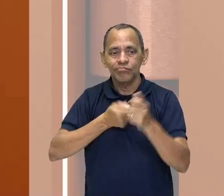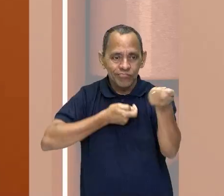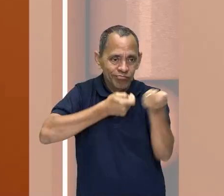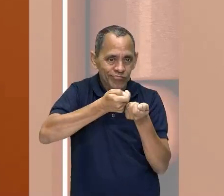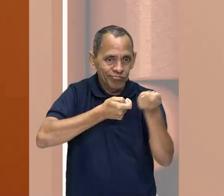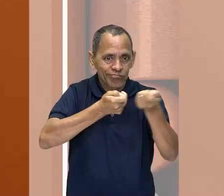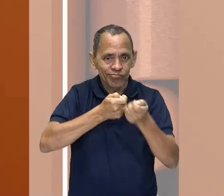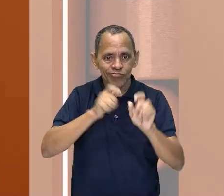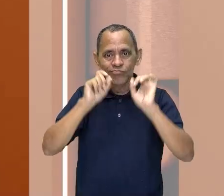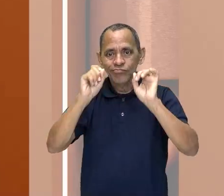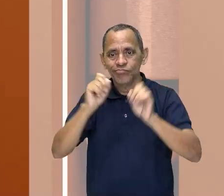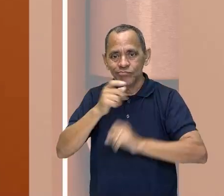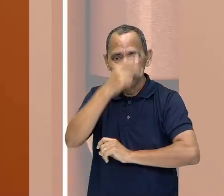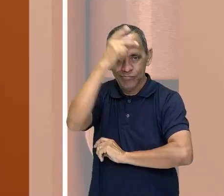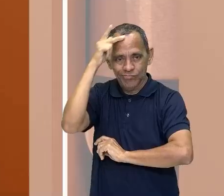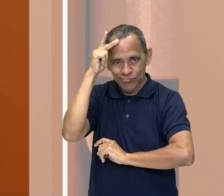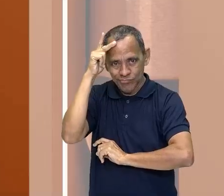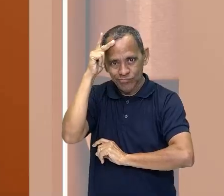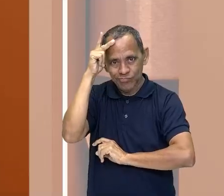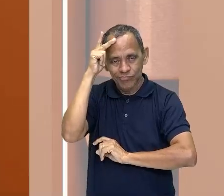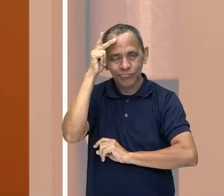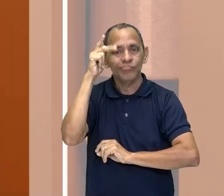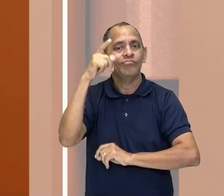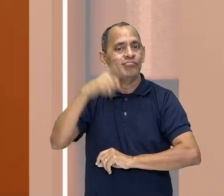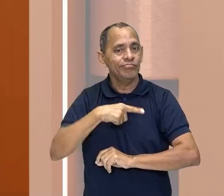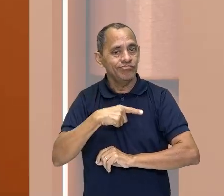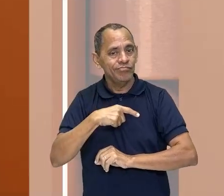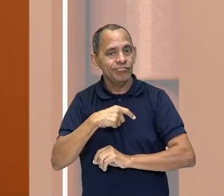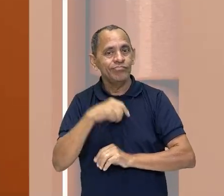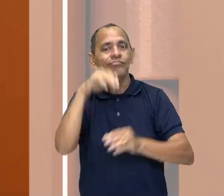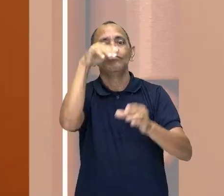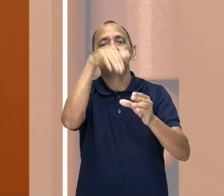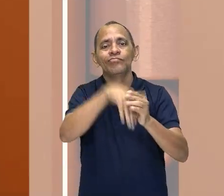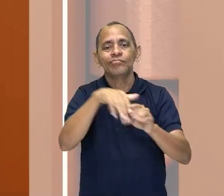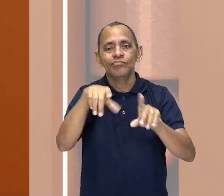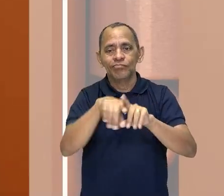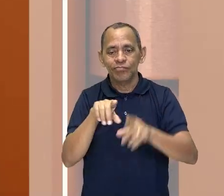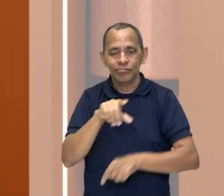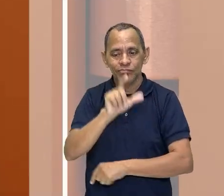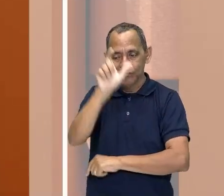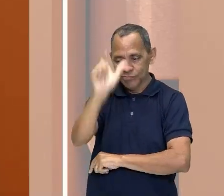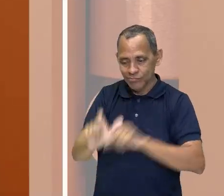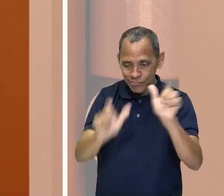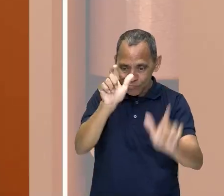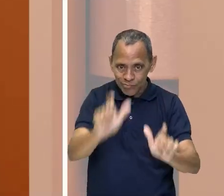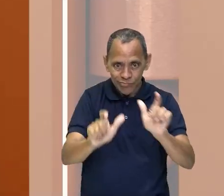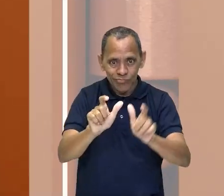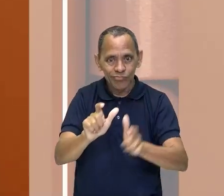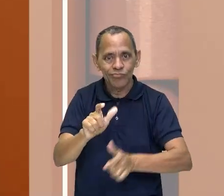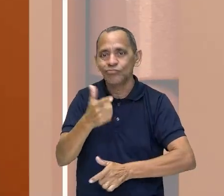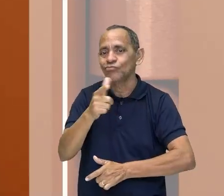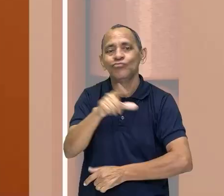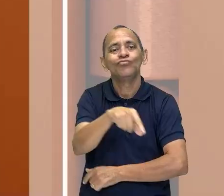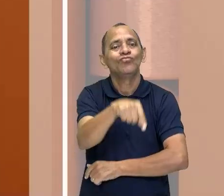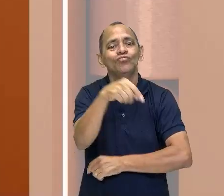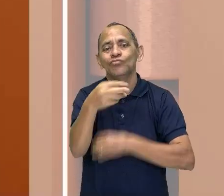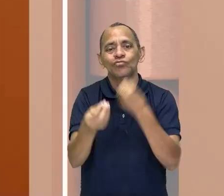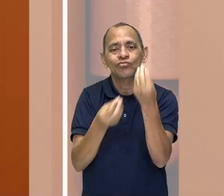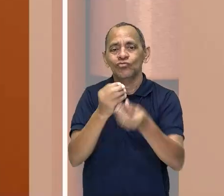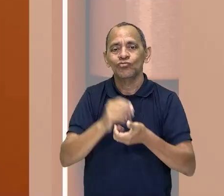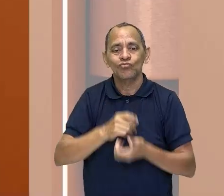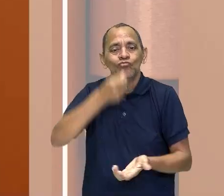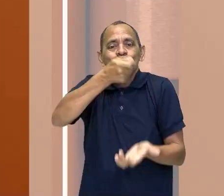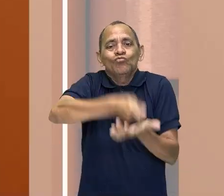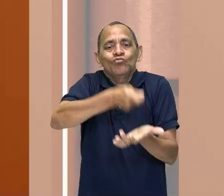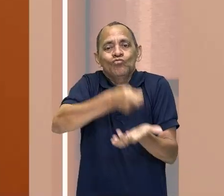seu jagunço para que o eleitor não tivesse escolha a não ser votar no candidato indicado pelo coronel. Além,